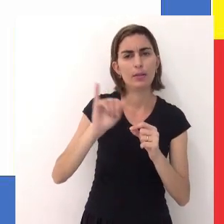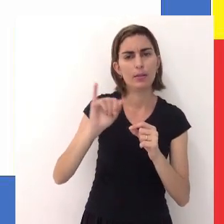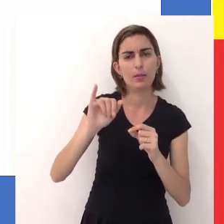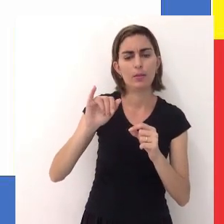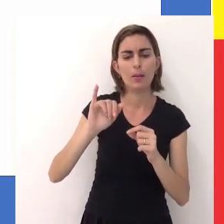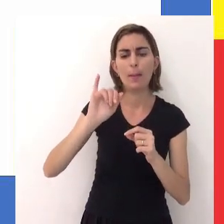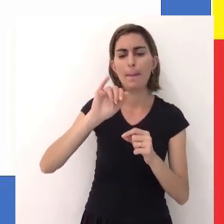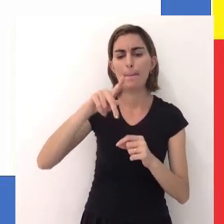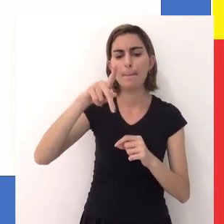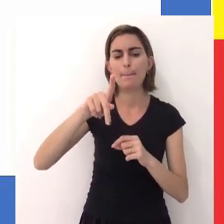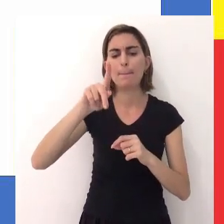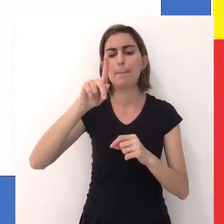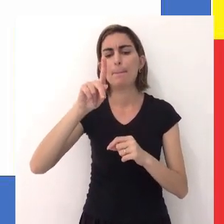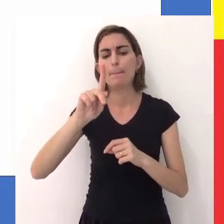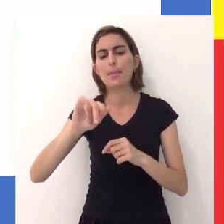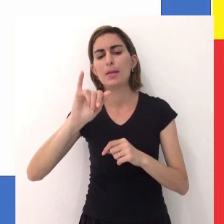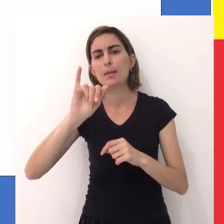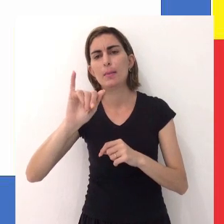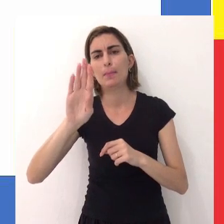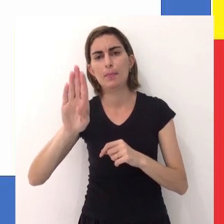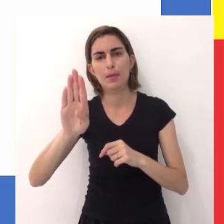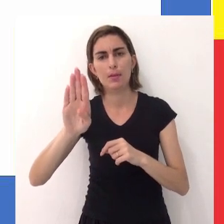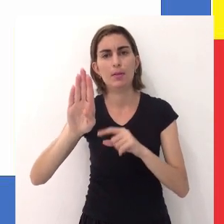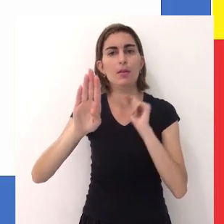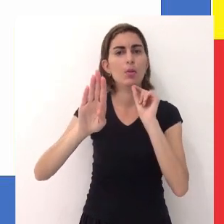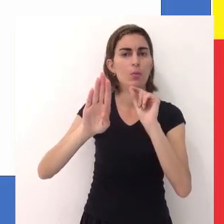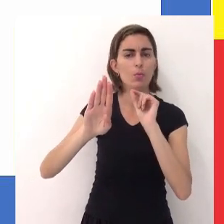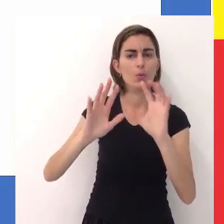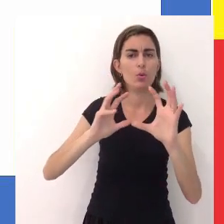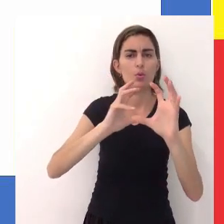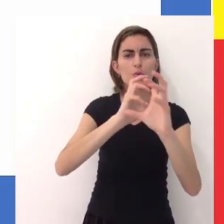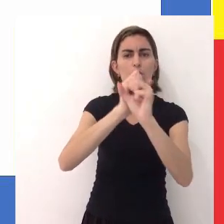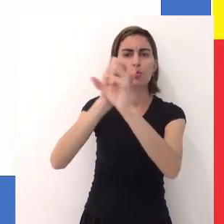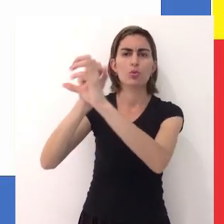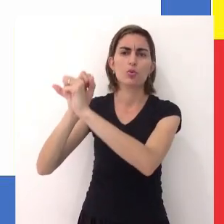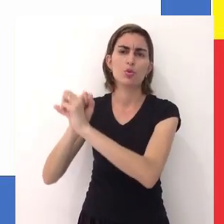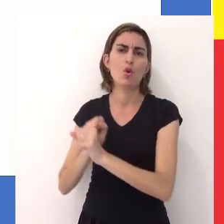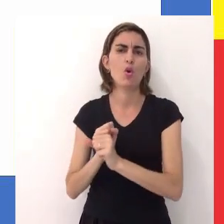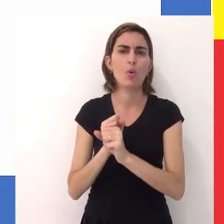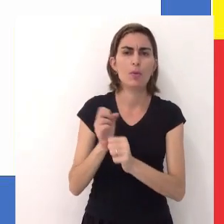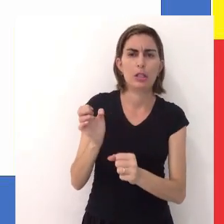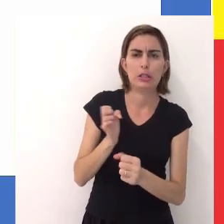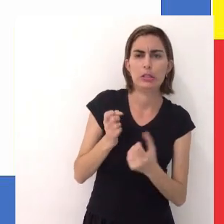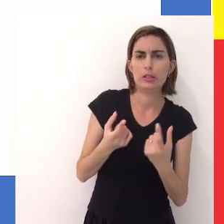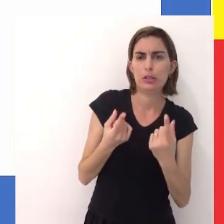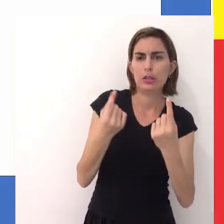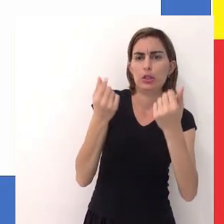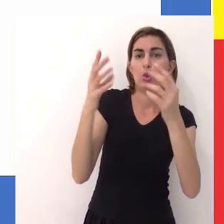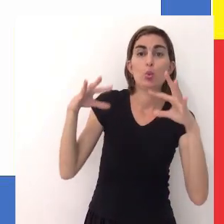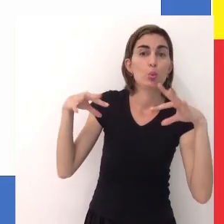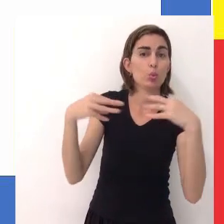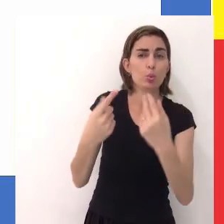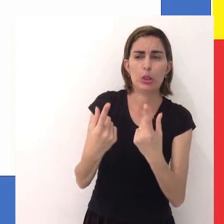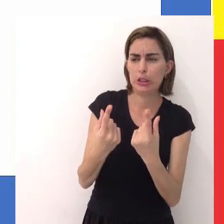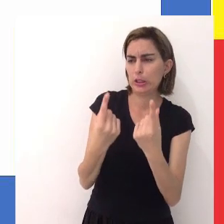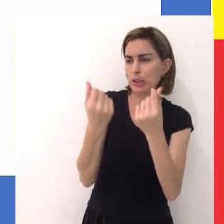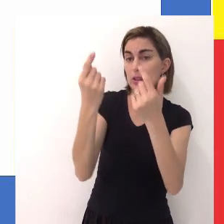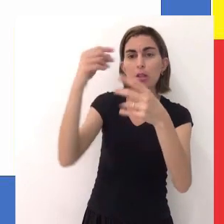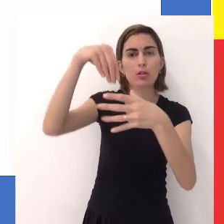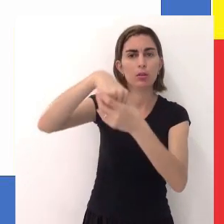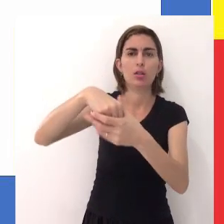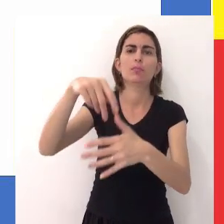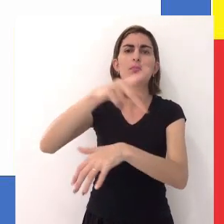Bruto, o chamado PIB, tá? O Produto Interno Bruto é a soma de todo o dinheiro, tá, produzido e